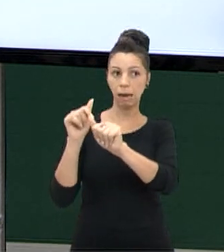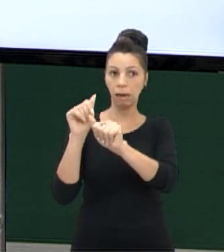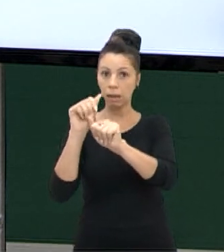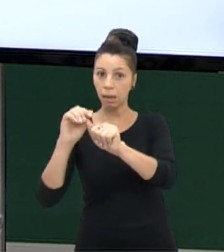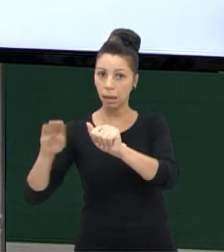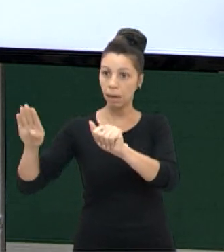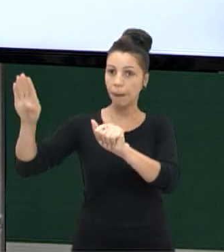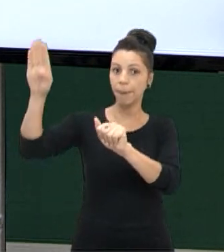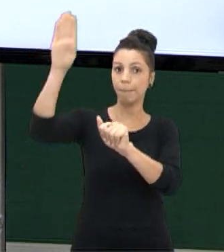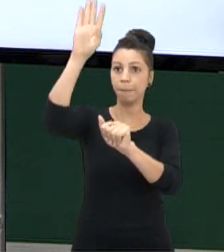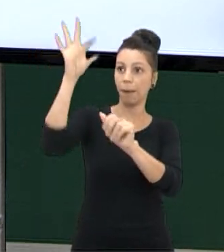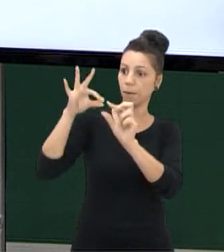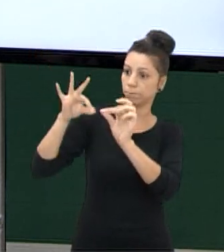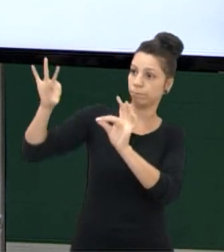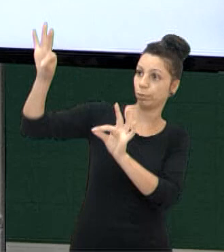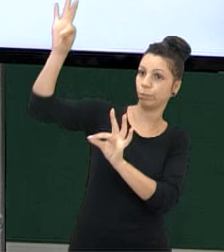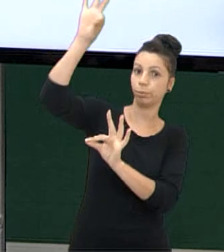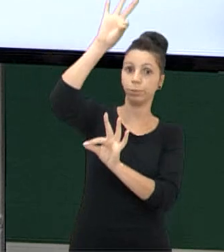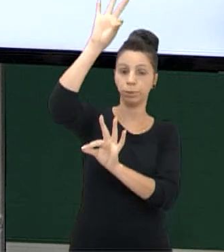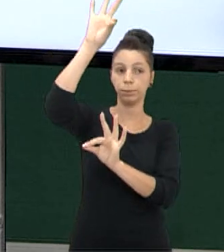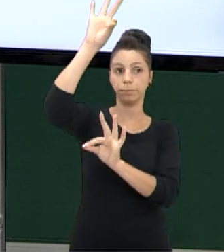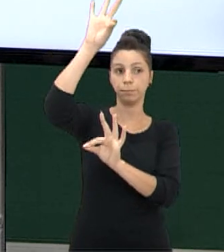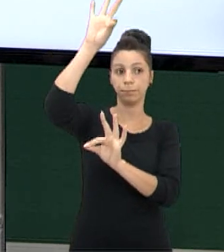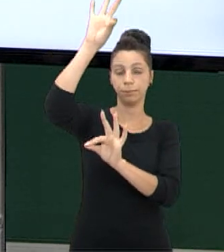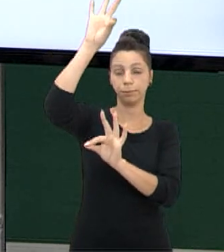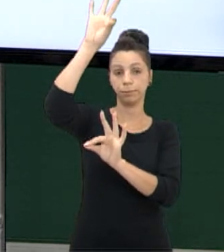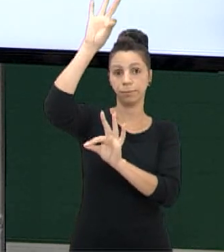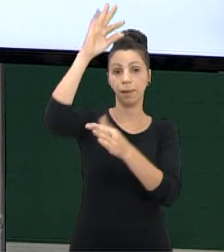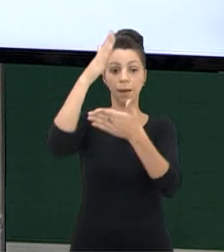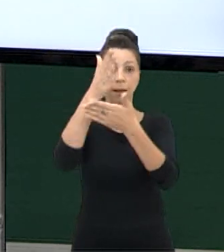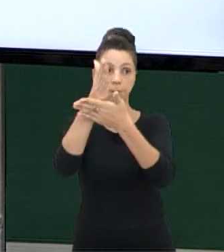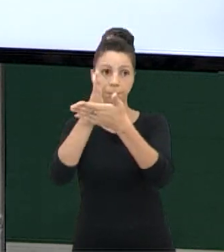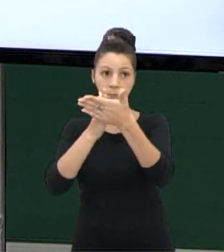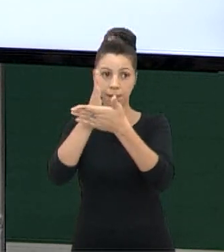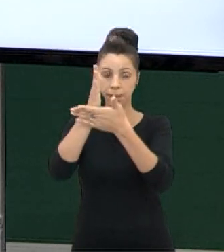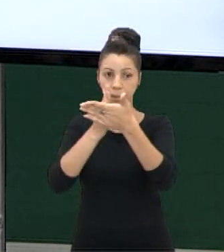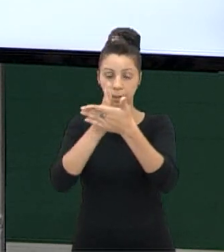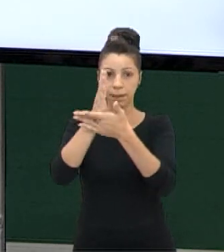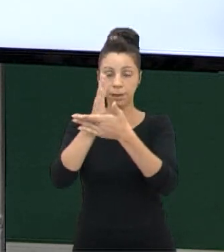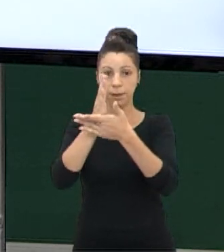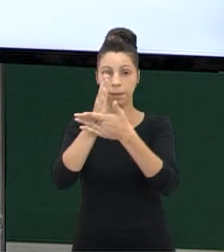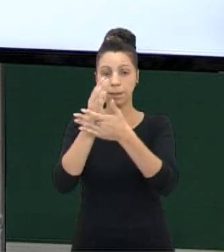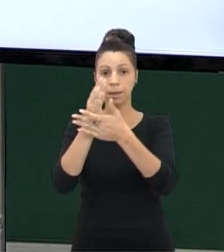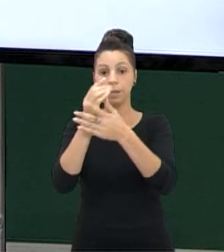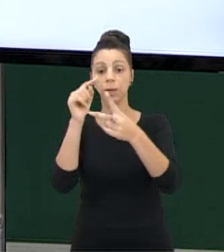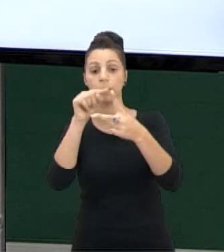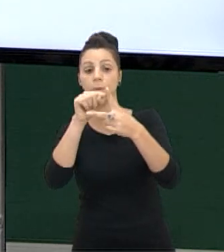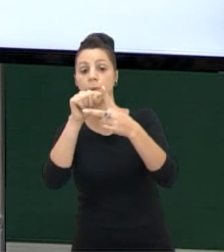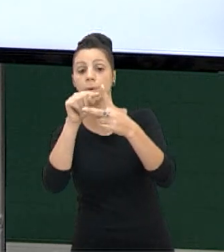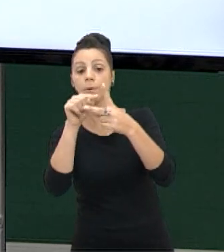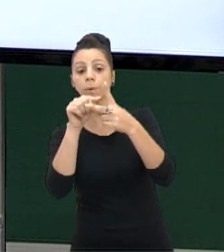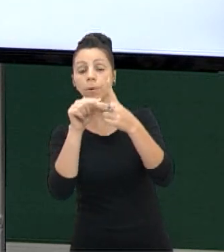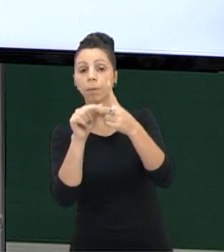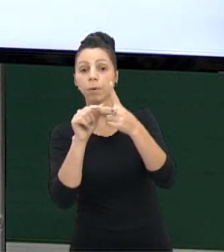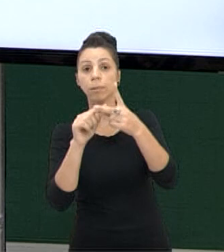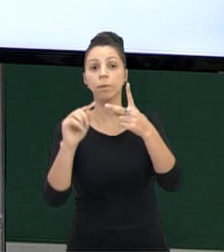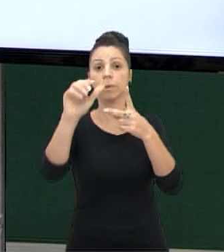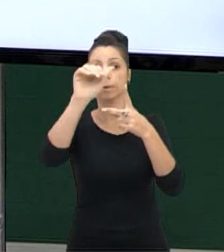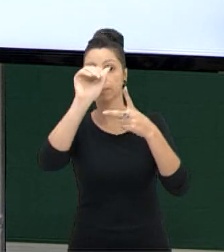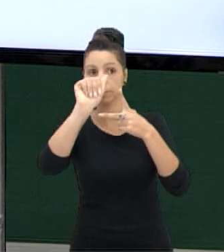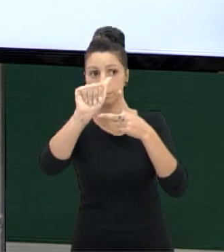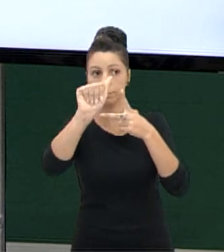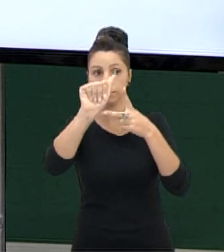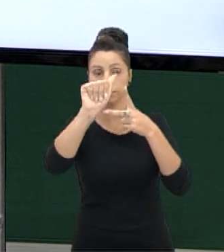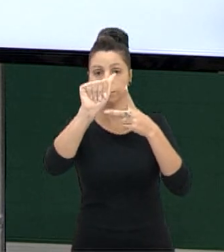o arco AB equivale à sua metade e nos dá o ângulo A.